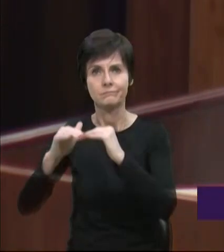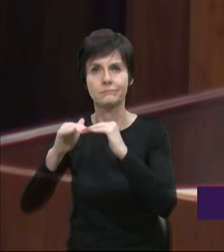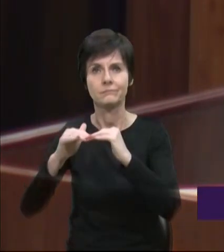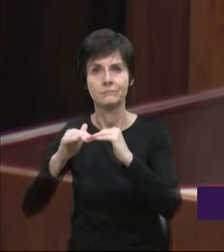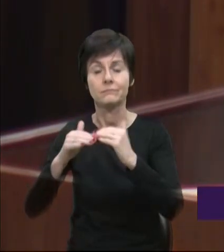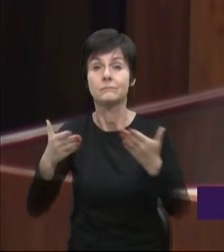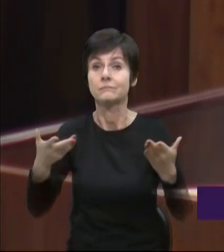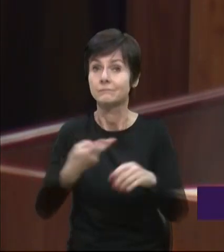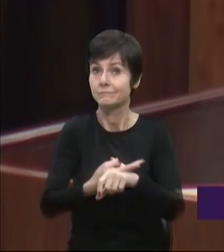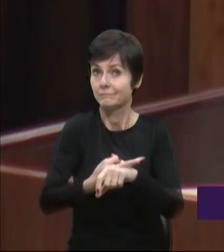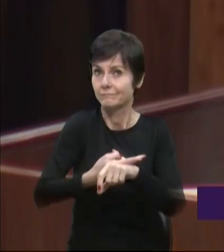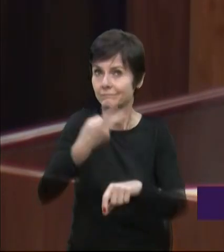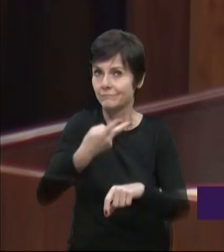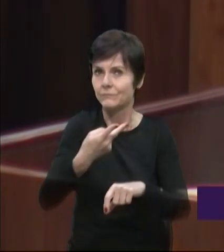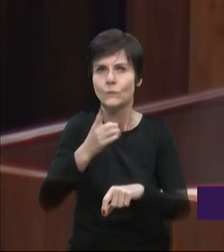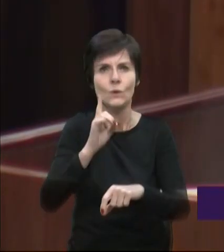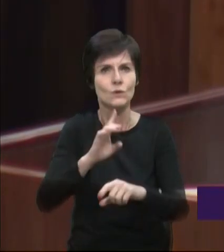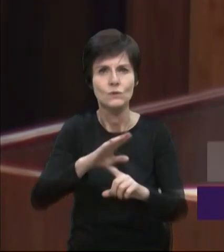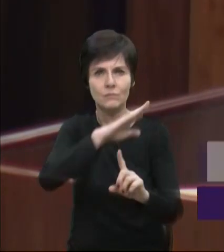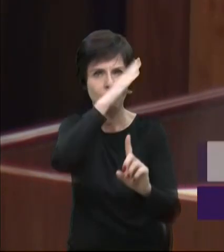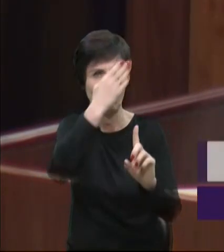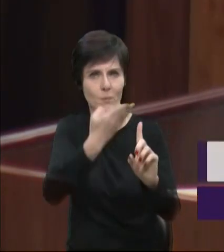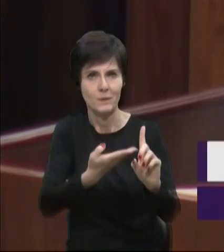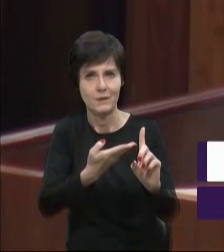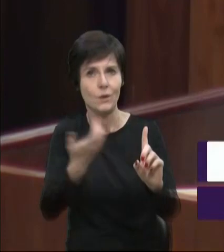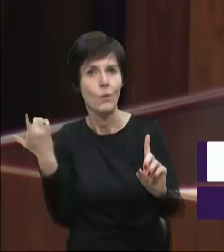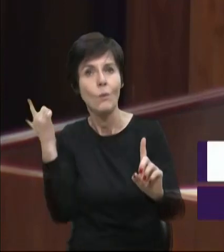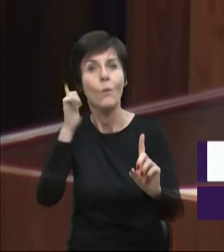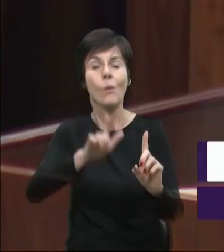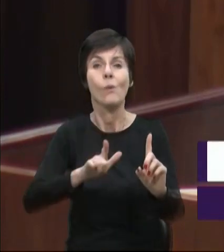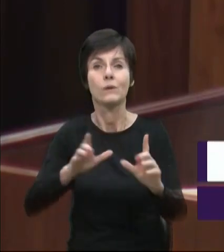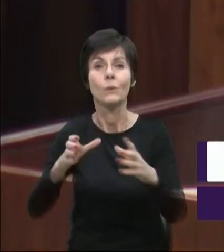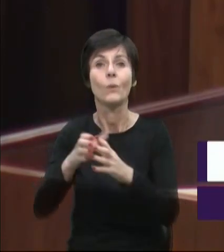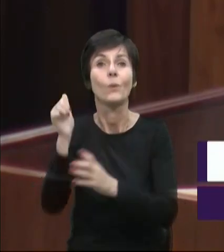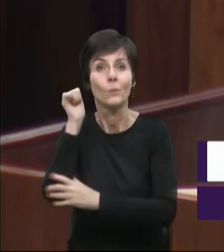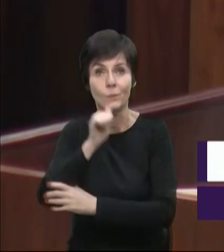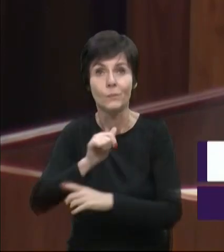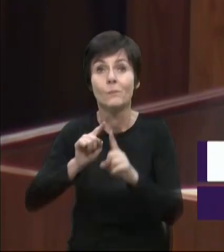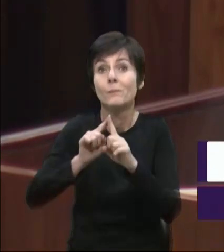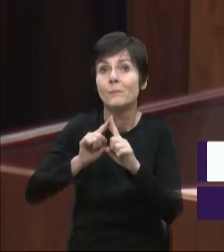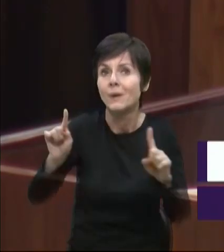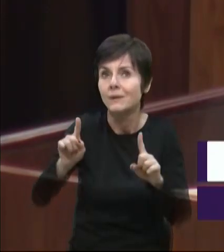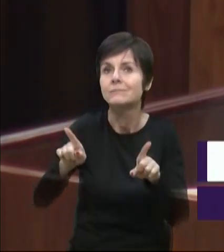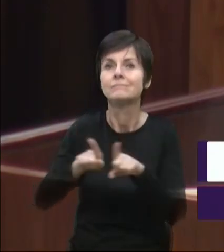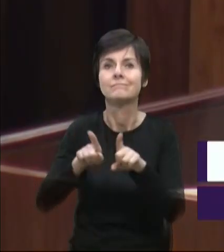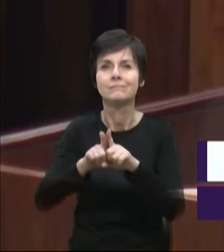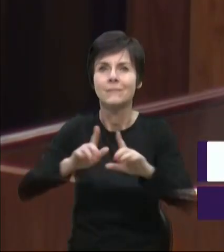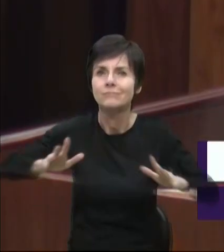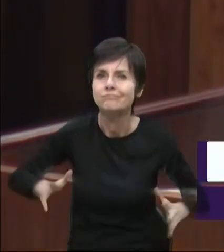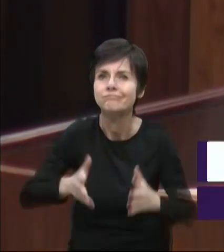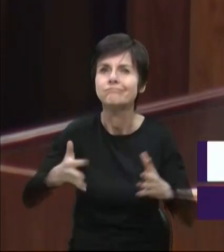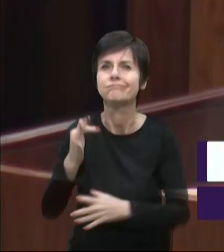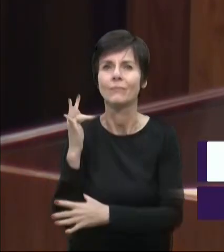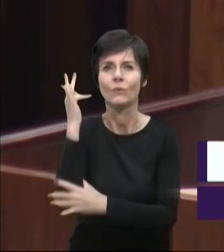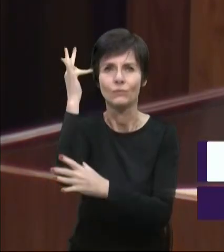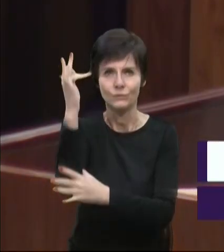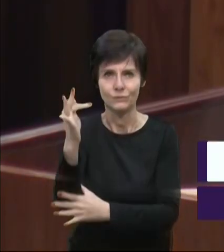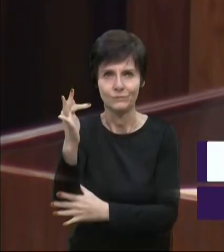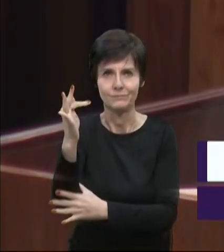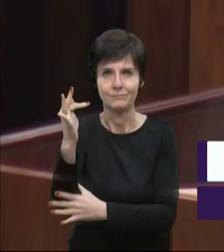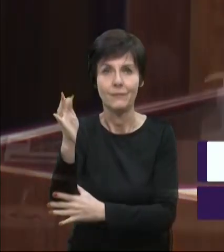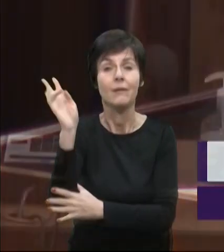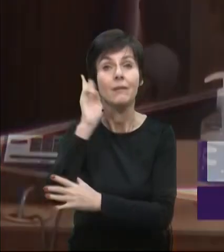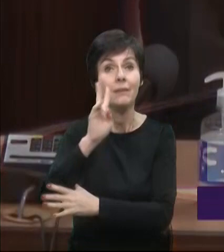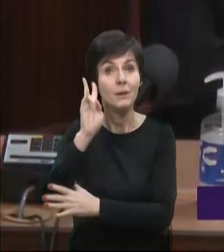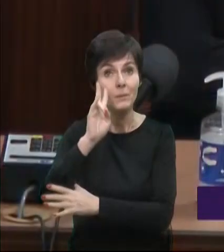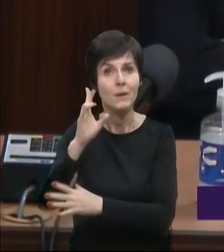Este prêmio não é apenas um reconhecimento pelo que foi alcançado até agora, mas também um estímulo para o futuro. É um lembrete